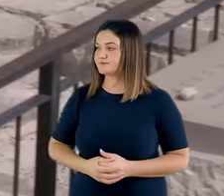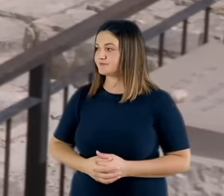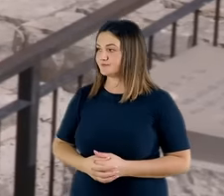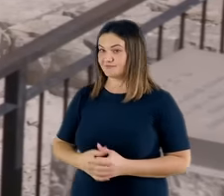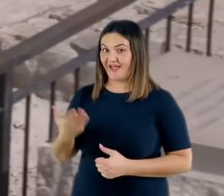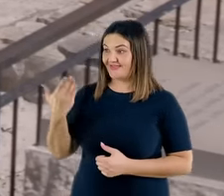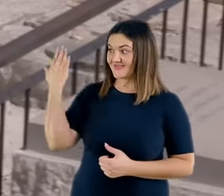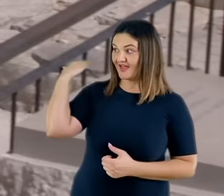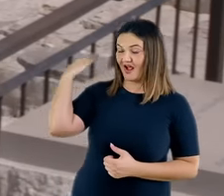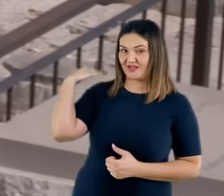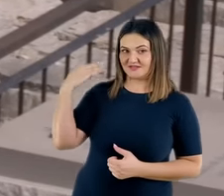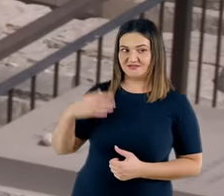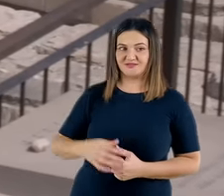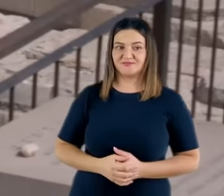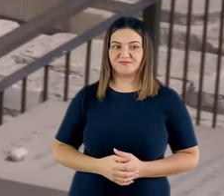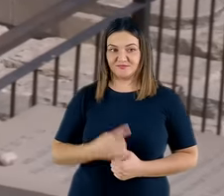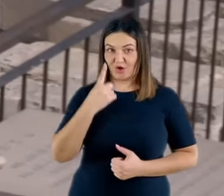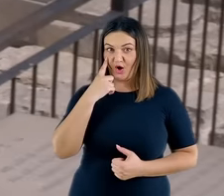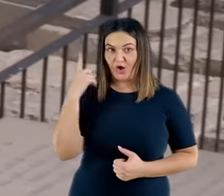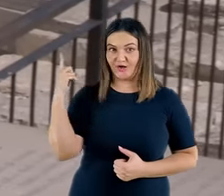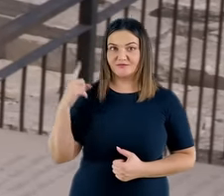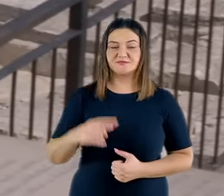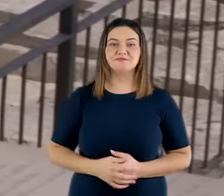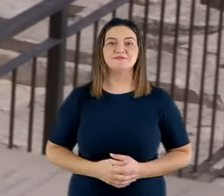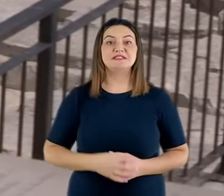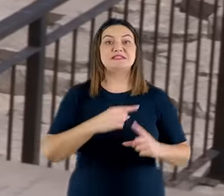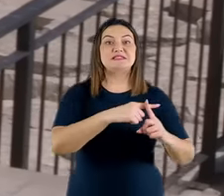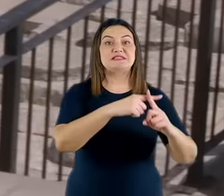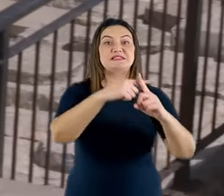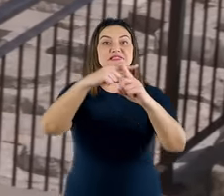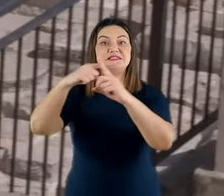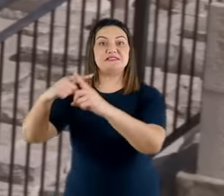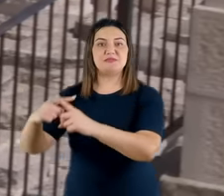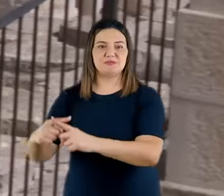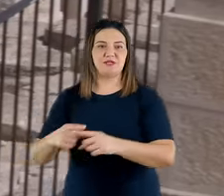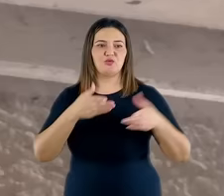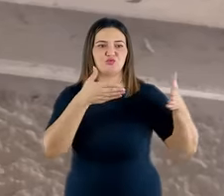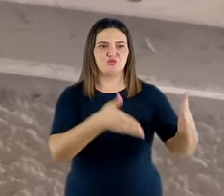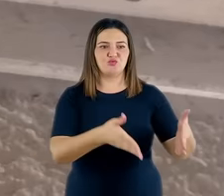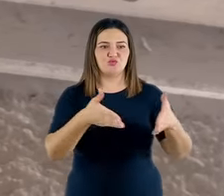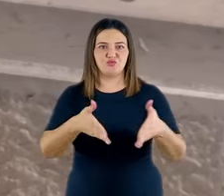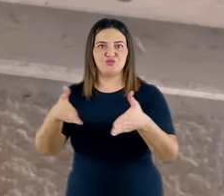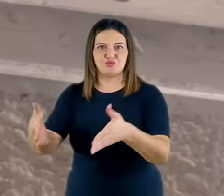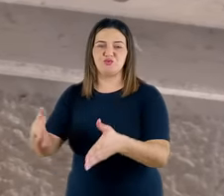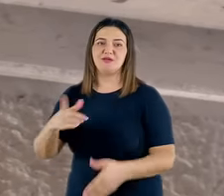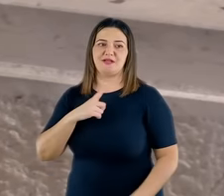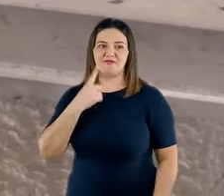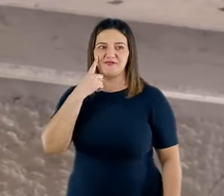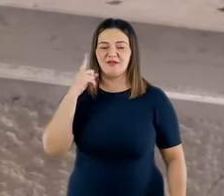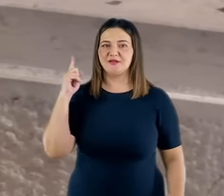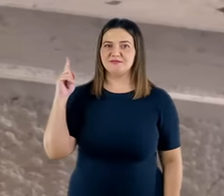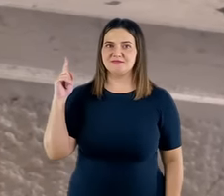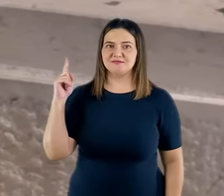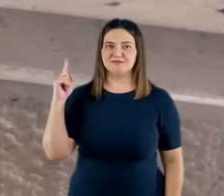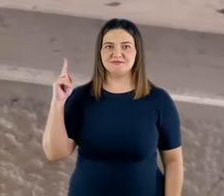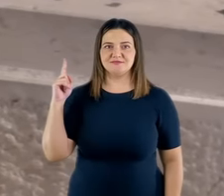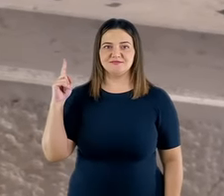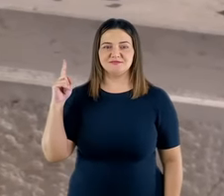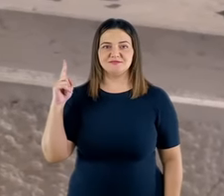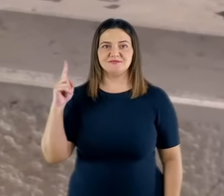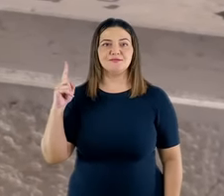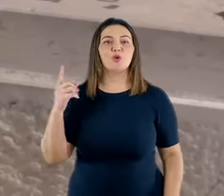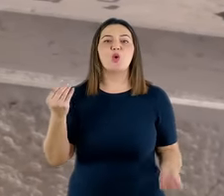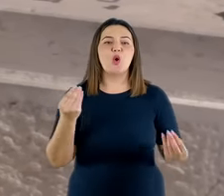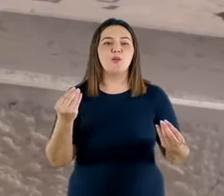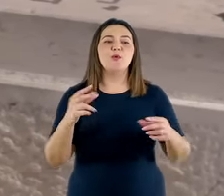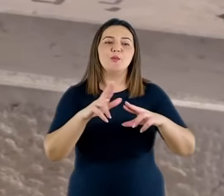Exatamente atrás de onde eu estou posicionado, você tem um grande cemitério judeu. Você pode perceber que é um cemitério judaico,